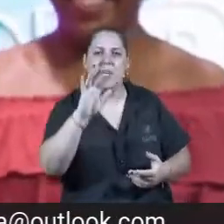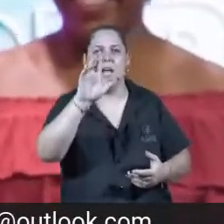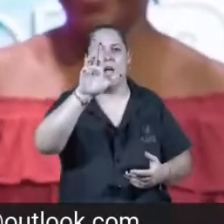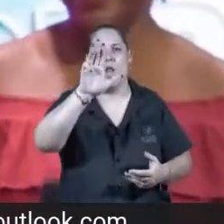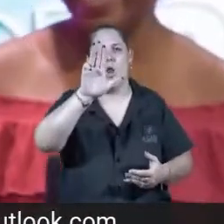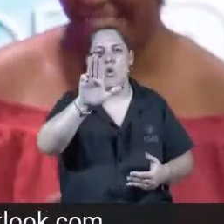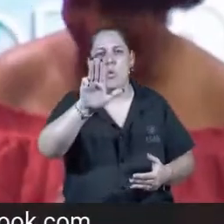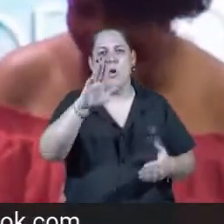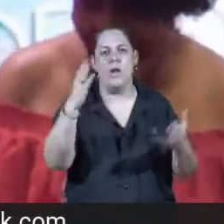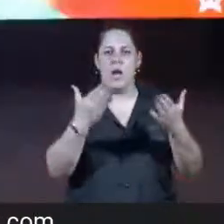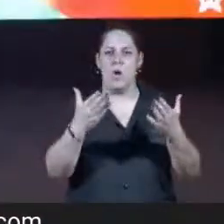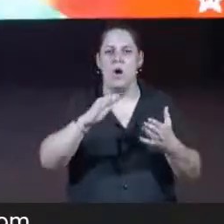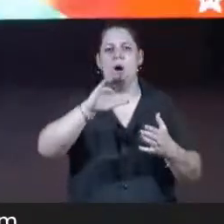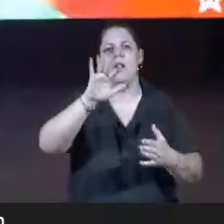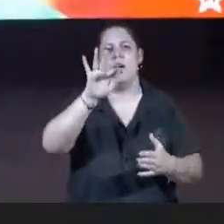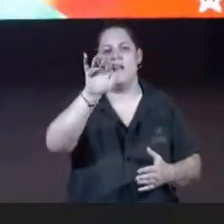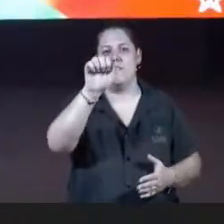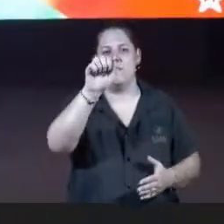Contarato.